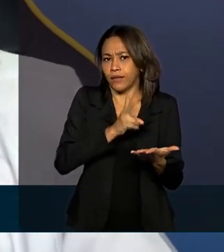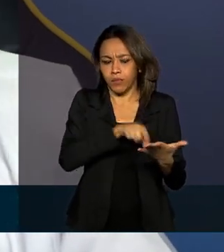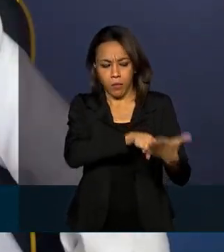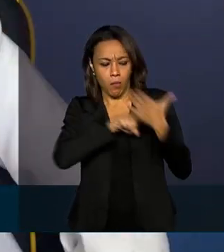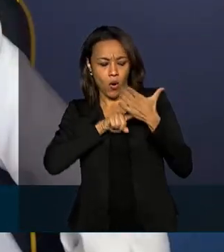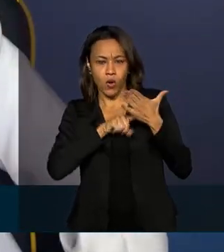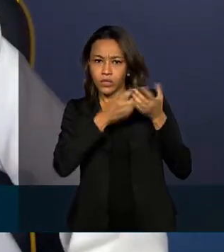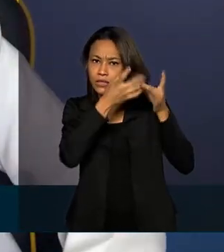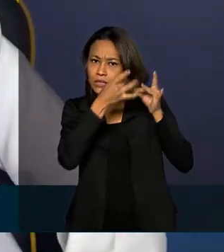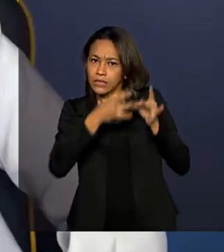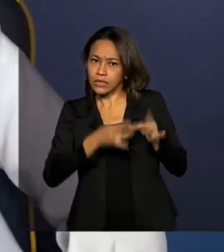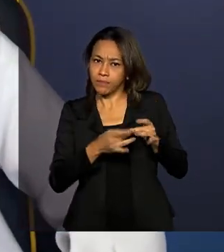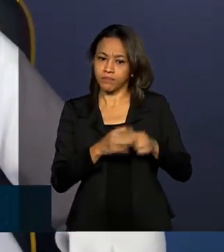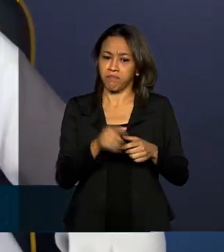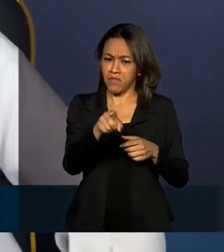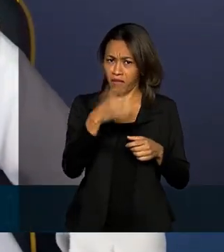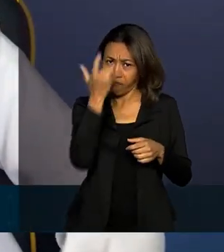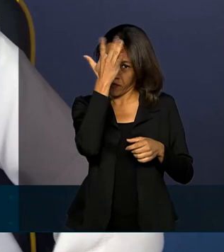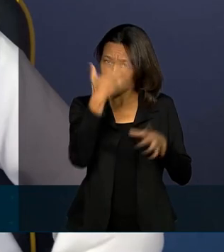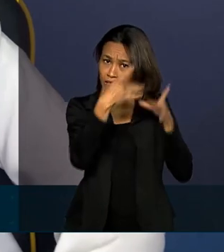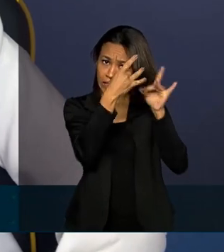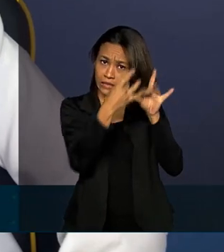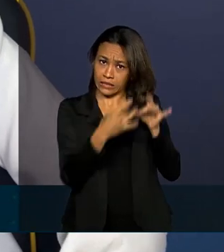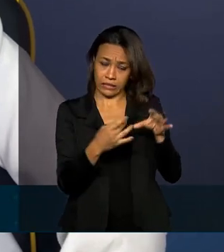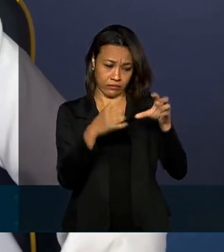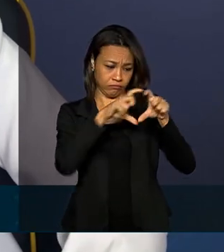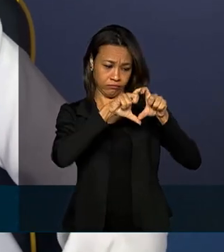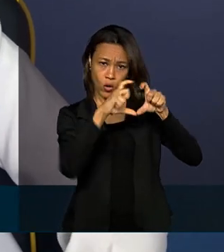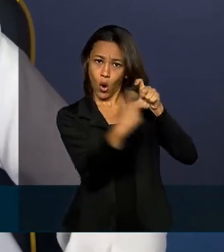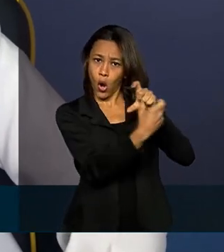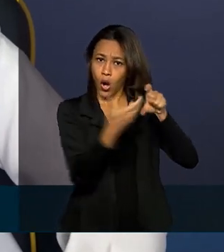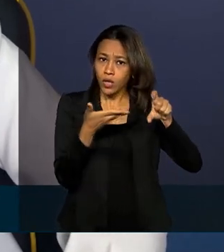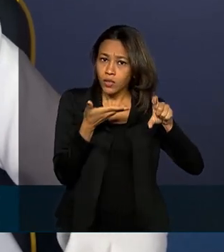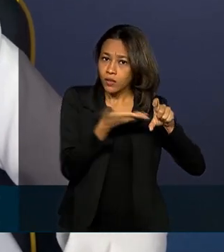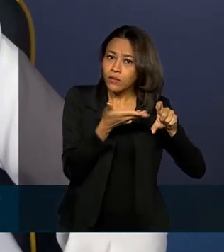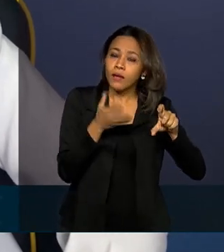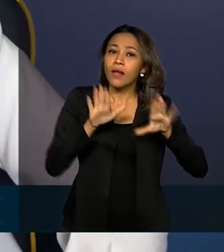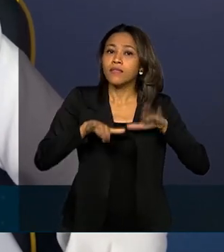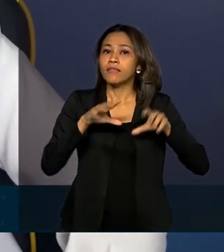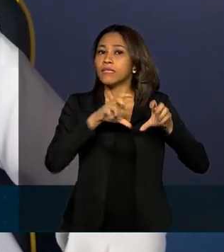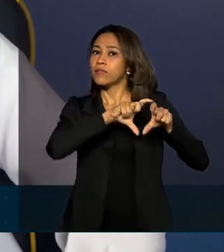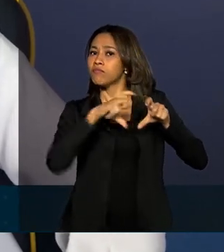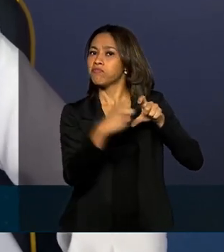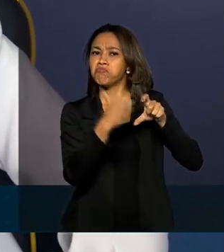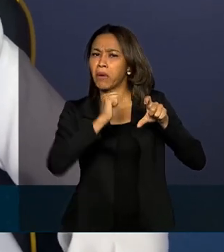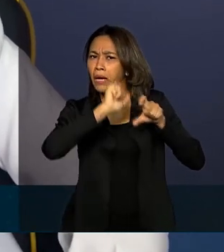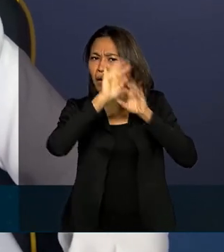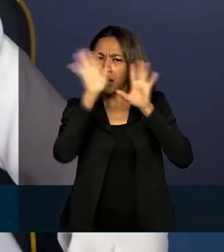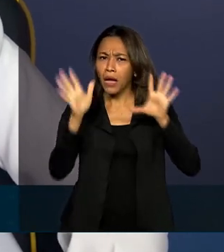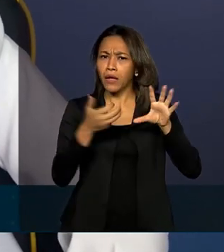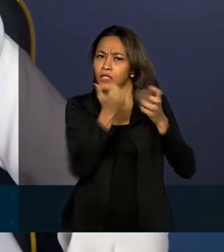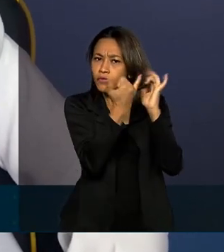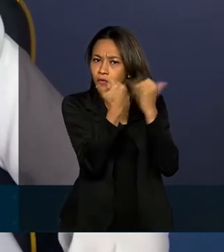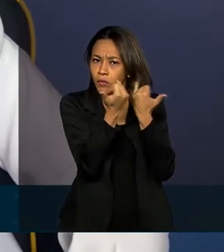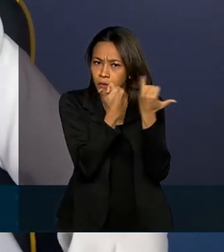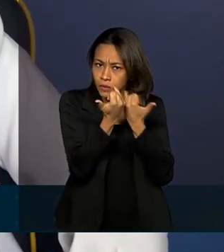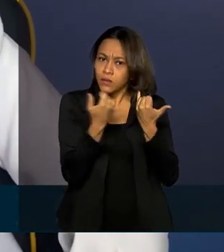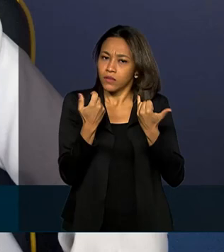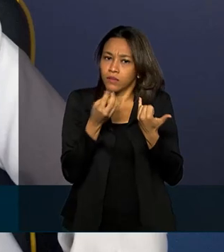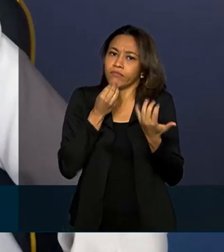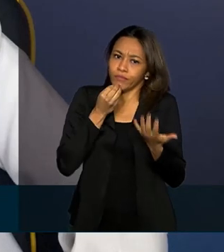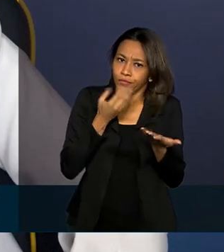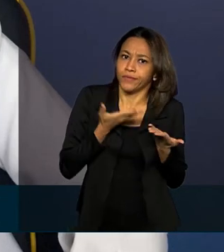embalagem. Nem sempre o rótulo facilita para a gente. Muitas vezes esse rótulo não vai ser tão claro quanto a gente gostaria que fosse,